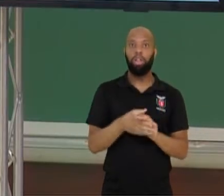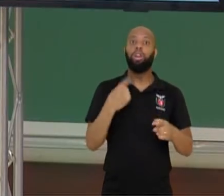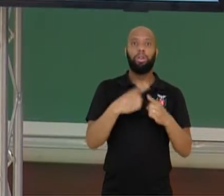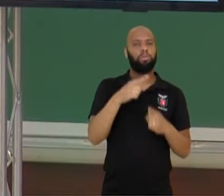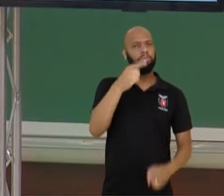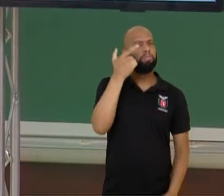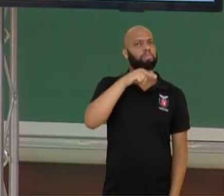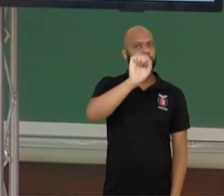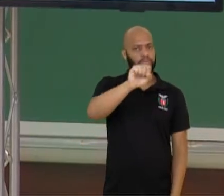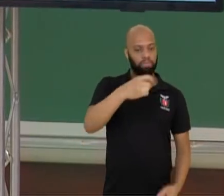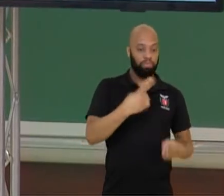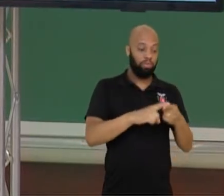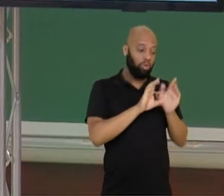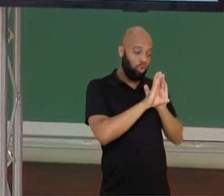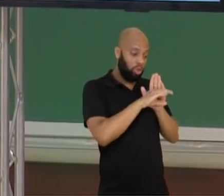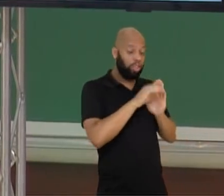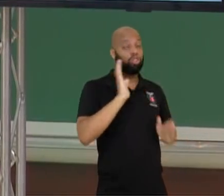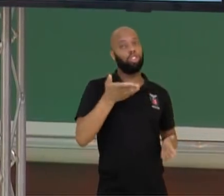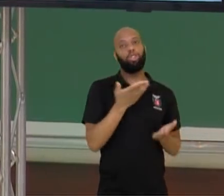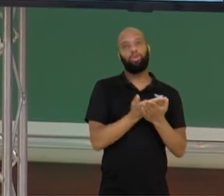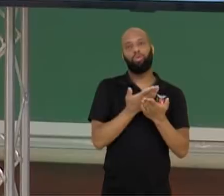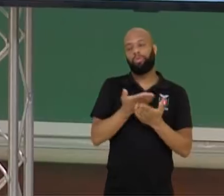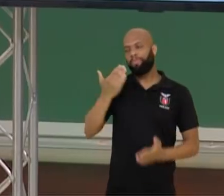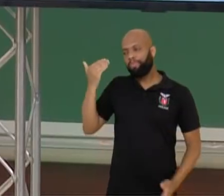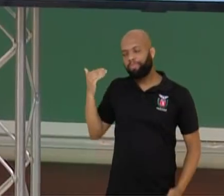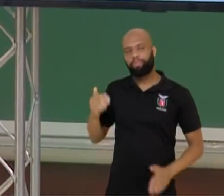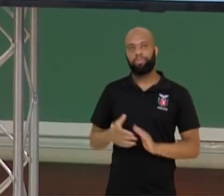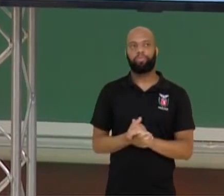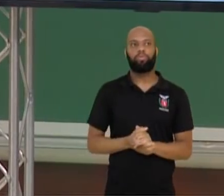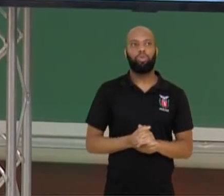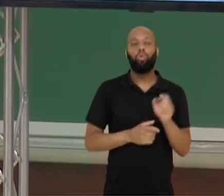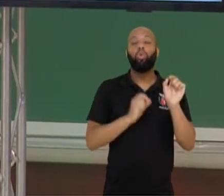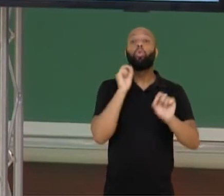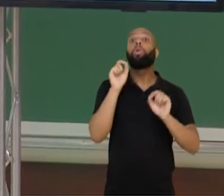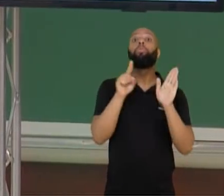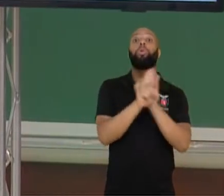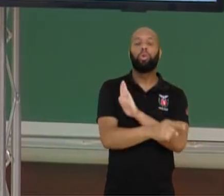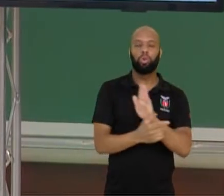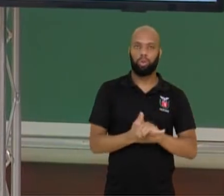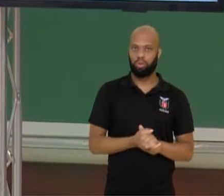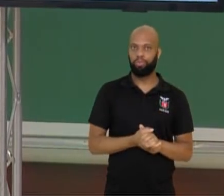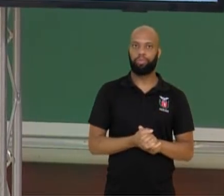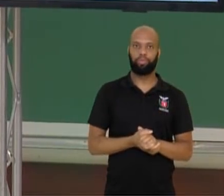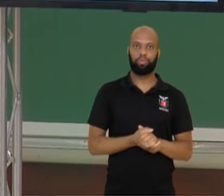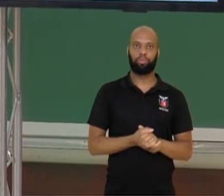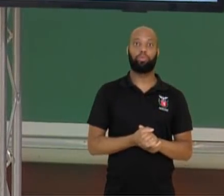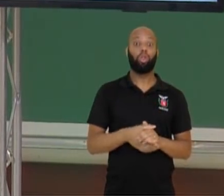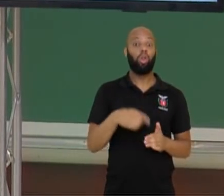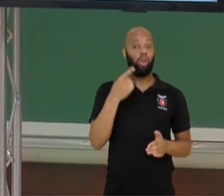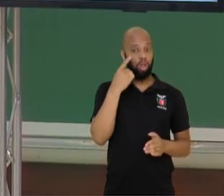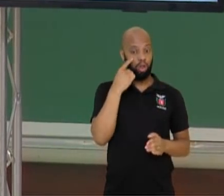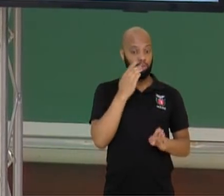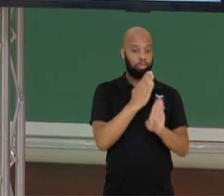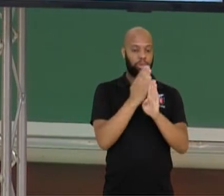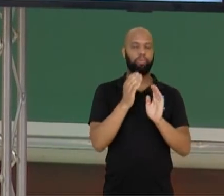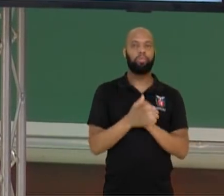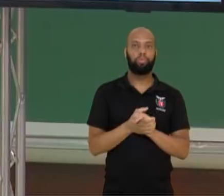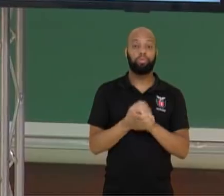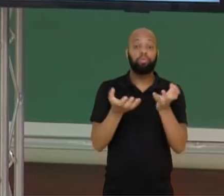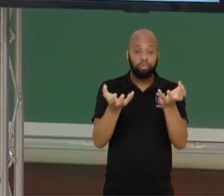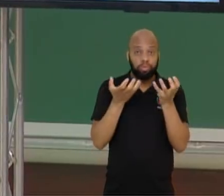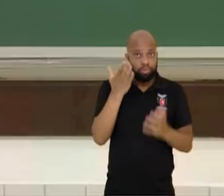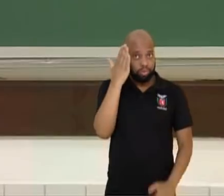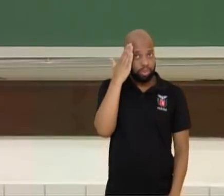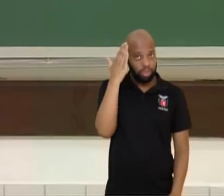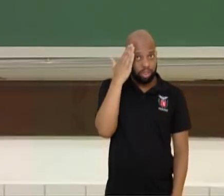dá conta pelos conceitos que a gente viu nas últimas aulas. O que ele está perguntando aqui? Primeira coisa, vamos detectar isso. Ele quer saber